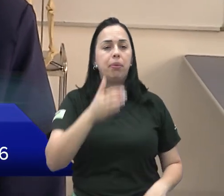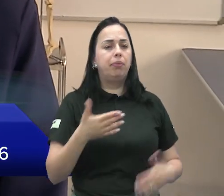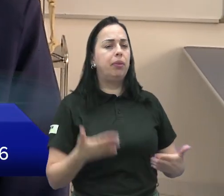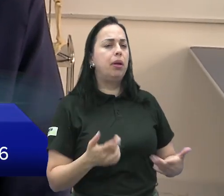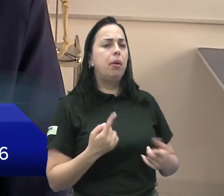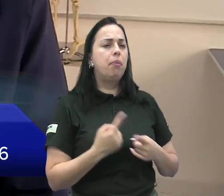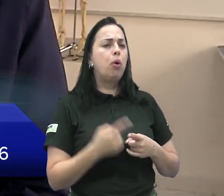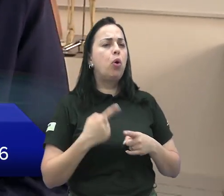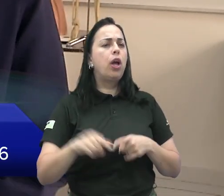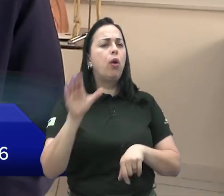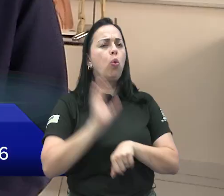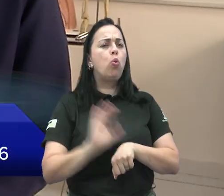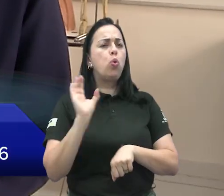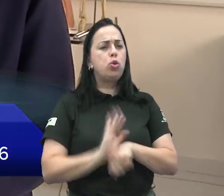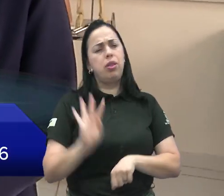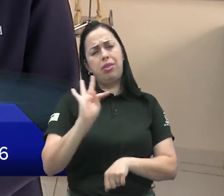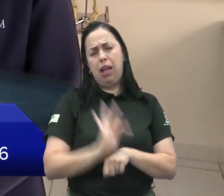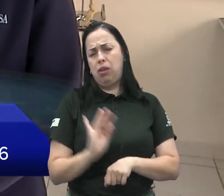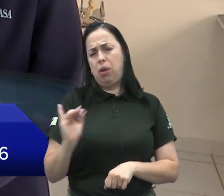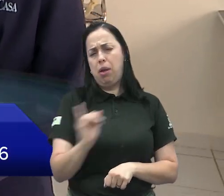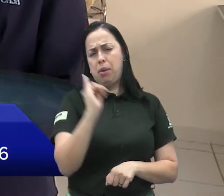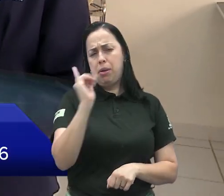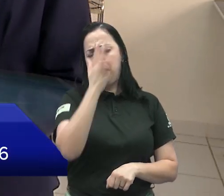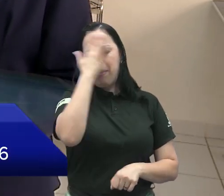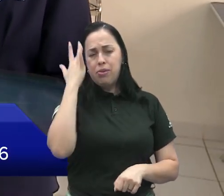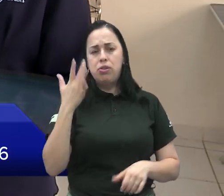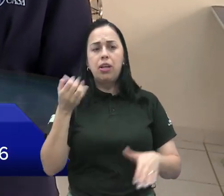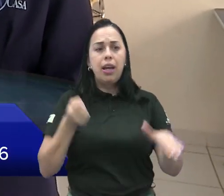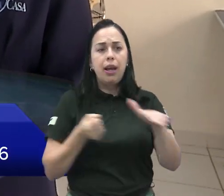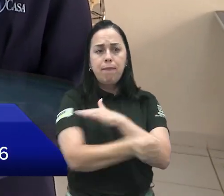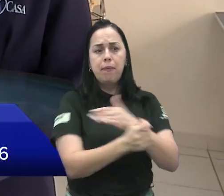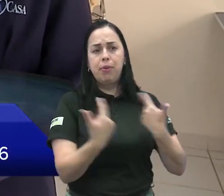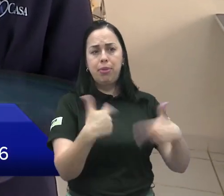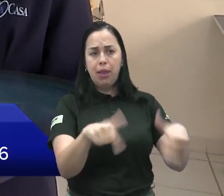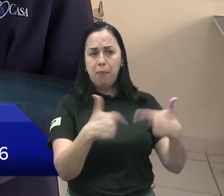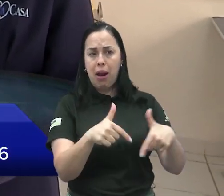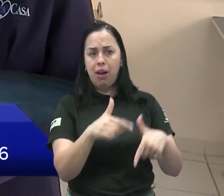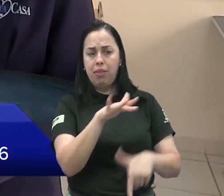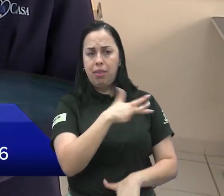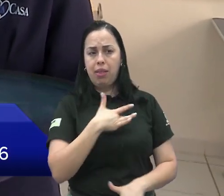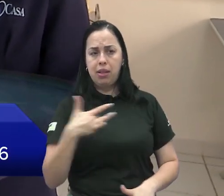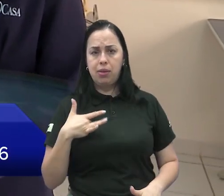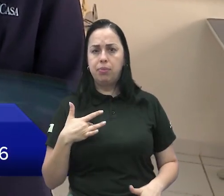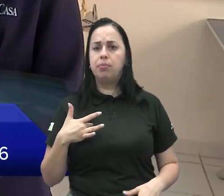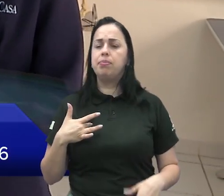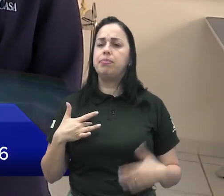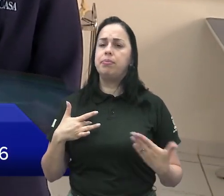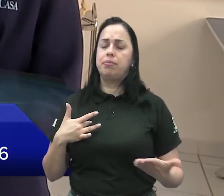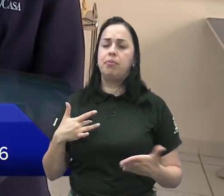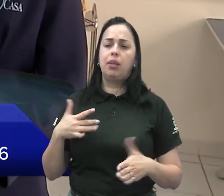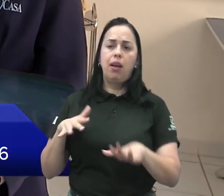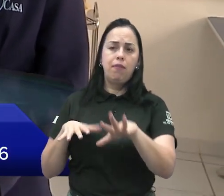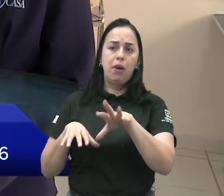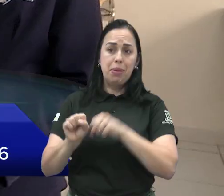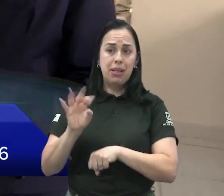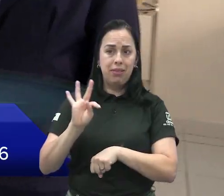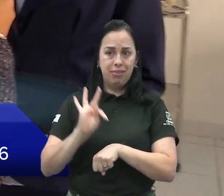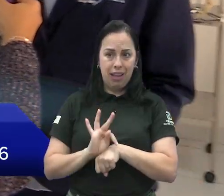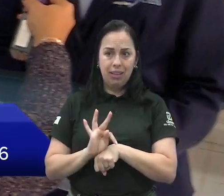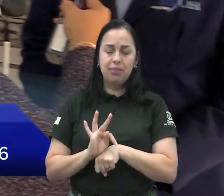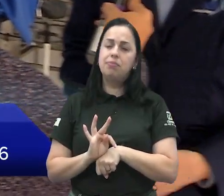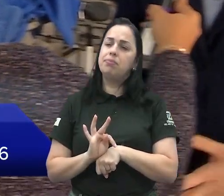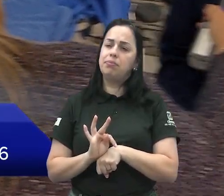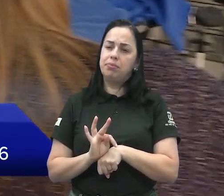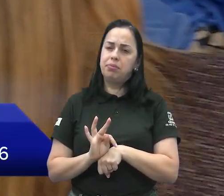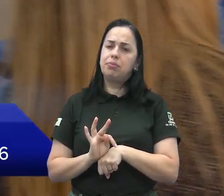que é a importância da formação técnica na área de enfermagem para quem deseja ingressar no mercado de trabalho na área de saúde? A formação técnica por